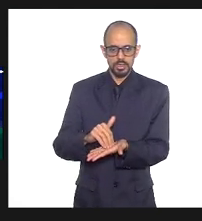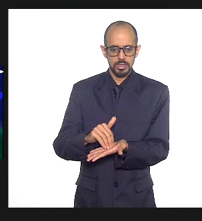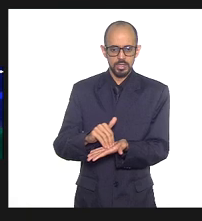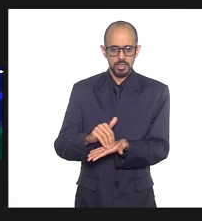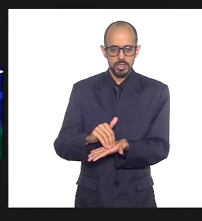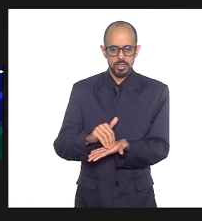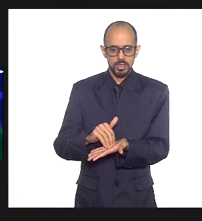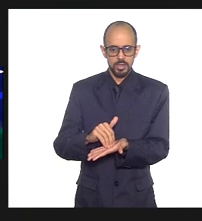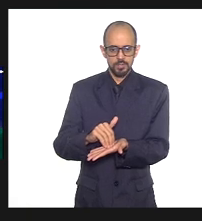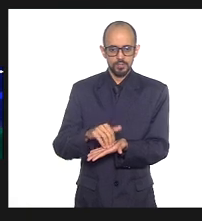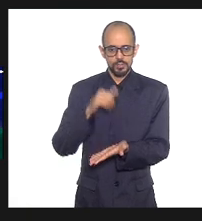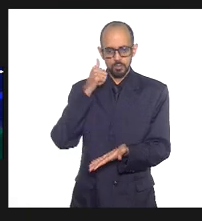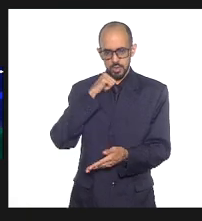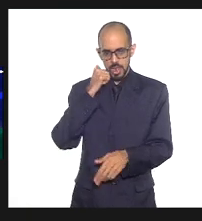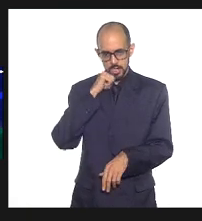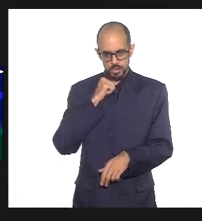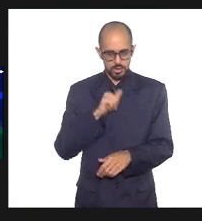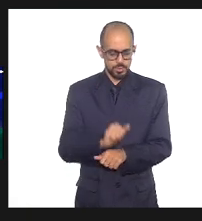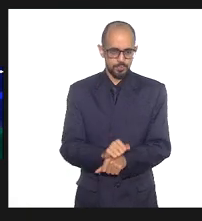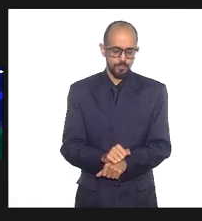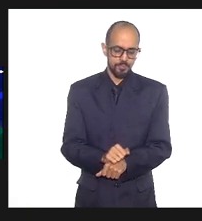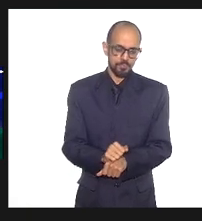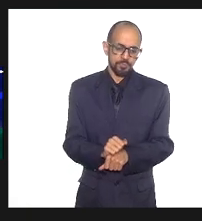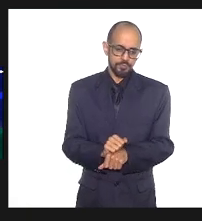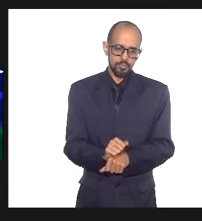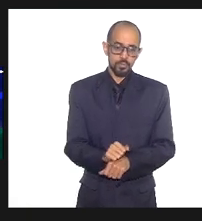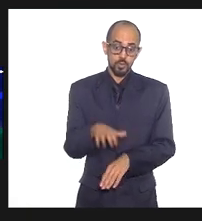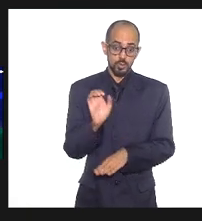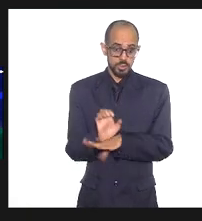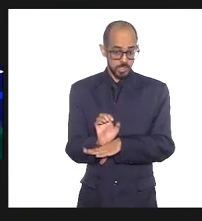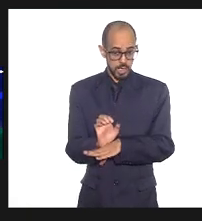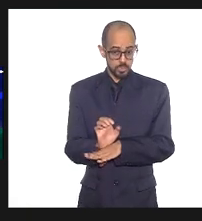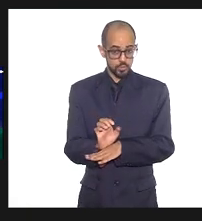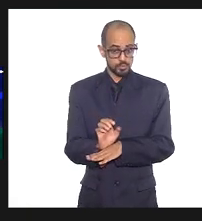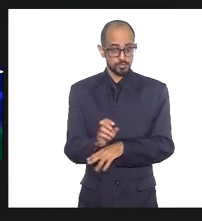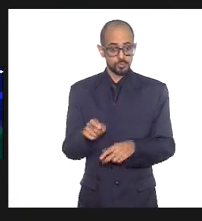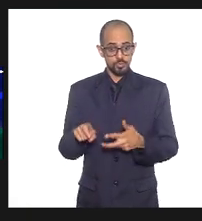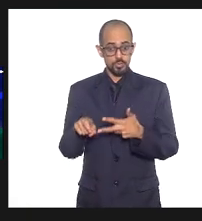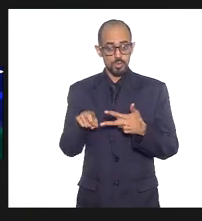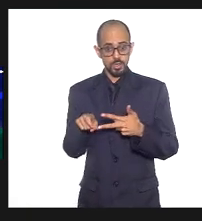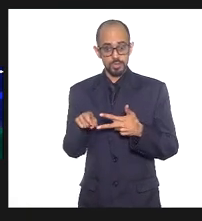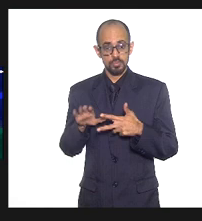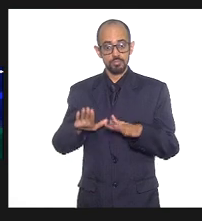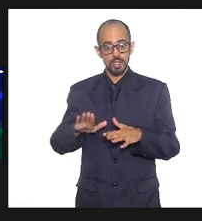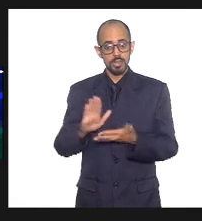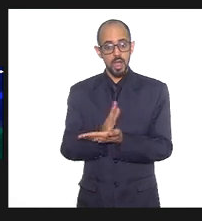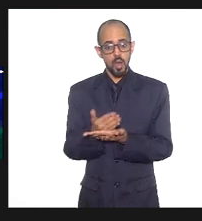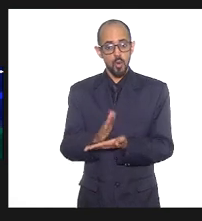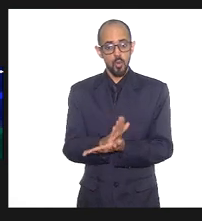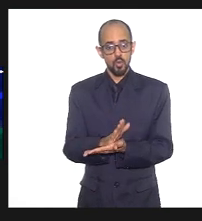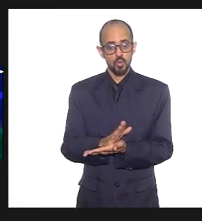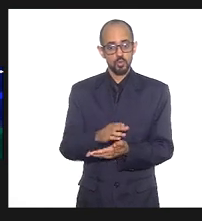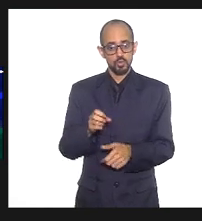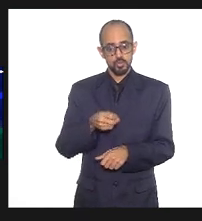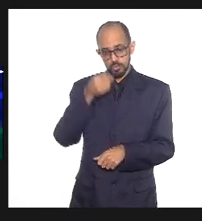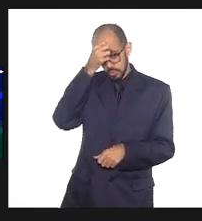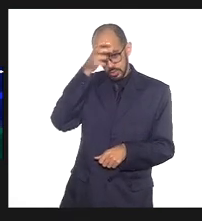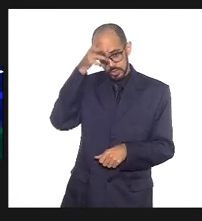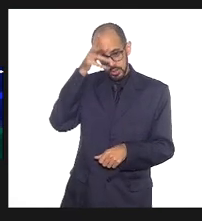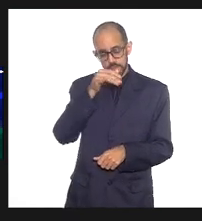mulheres no Estado, no Executivo, mas tem muitos municípios, o município do Rio de Janeiro